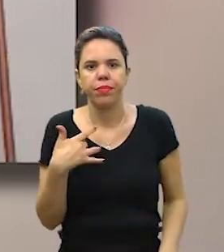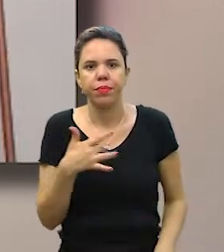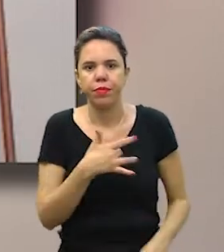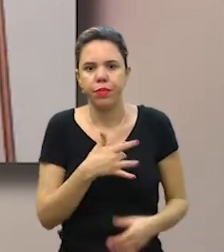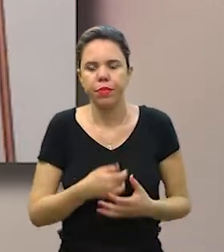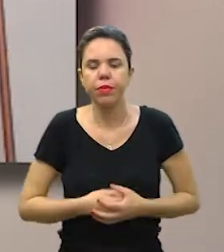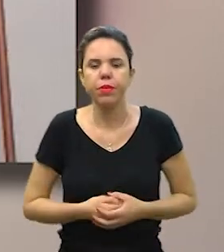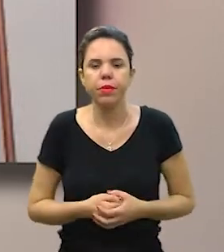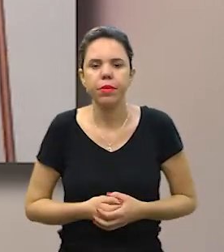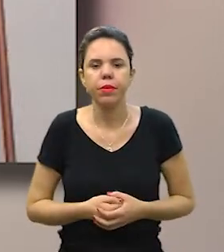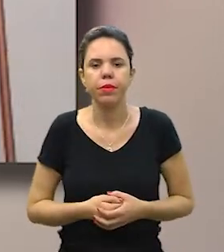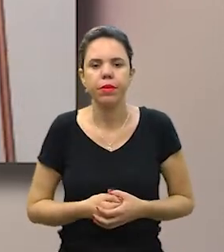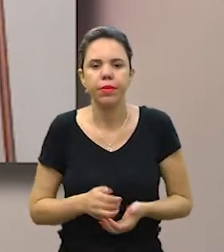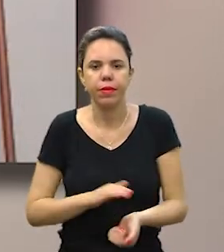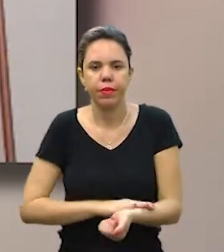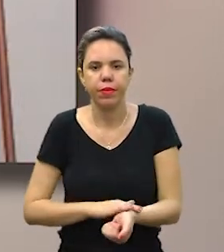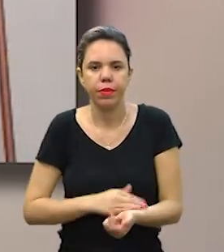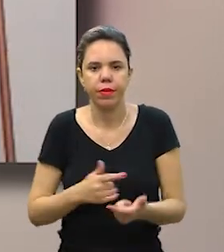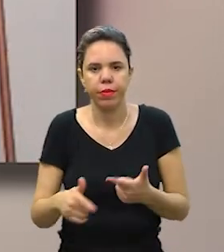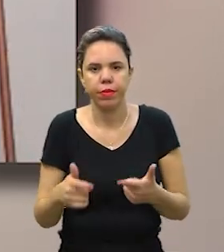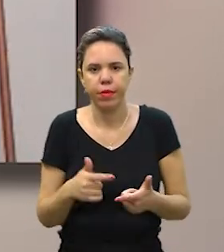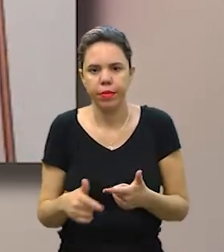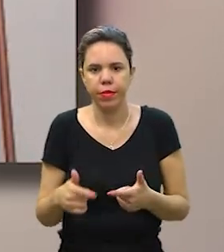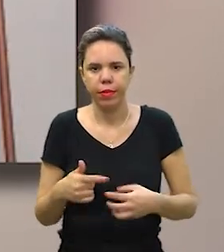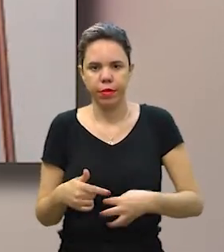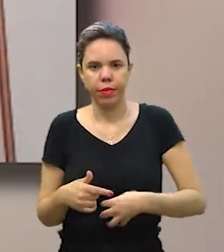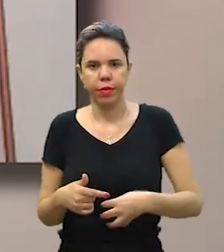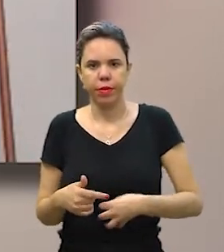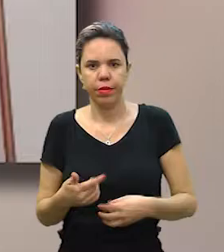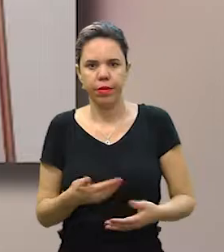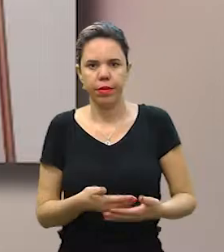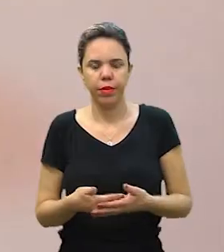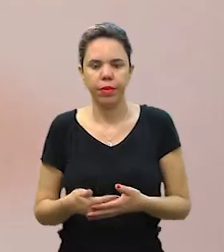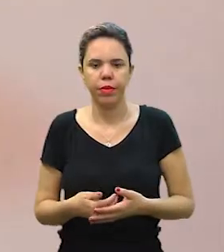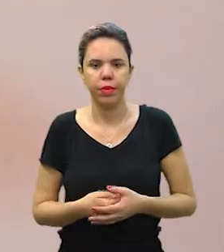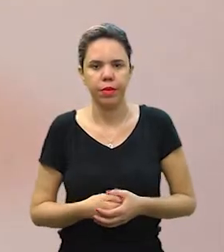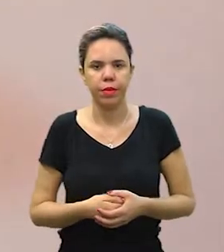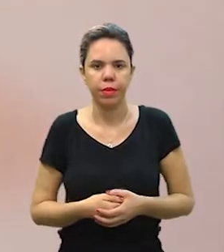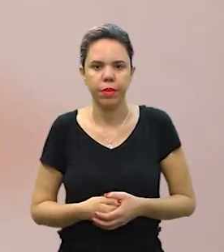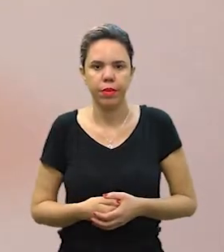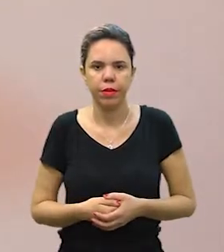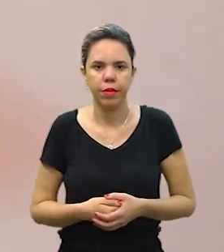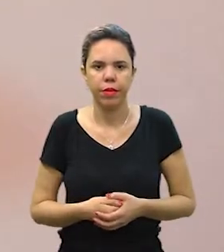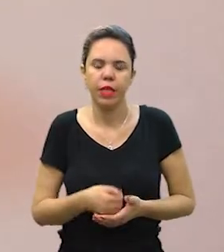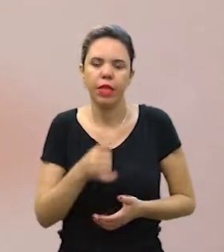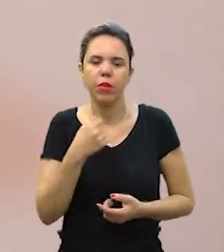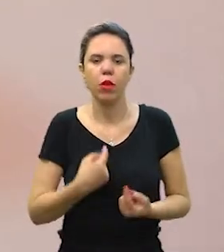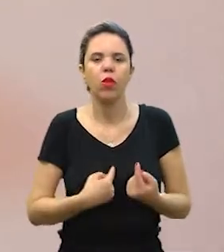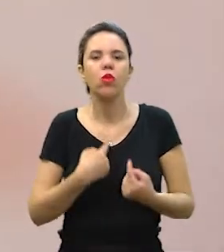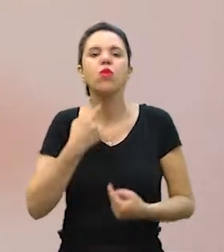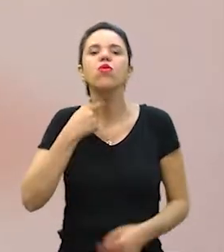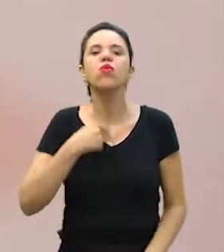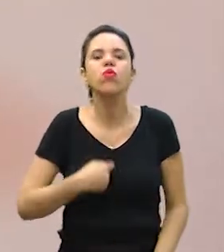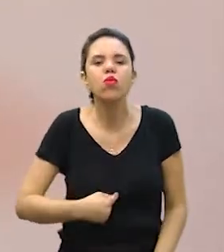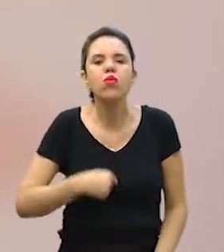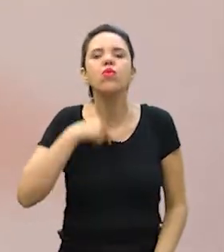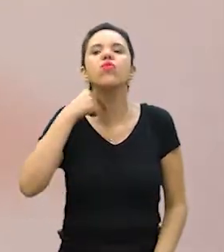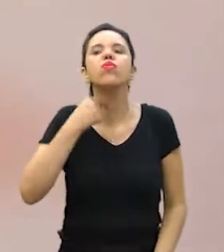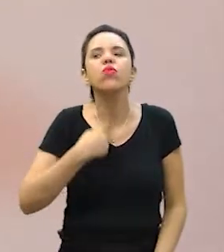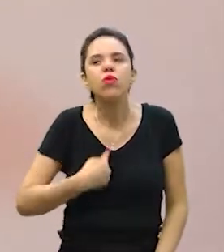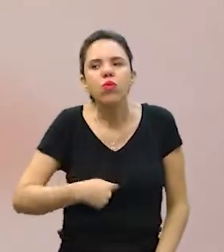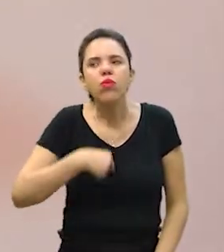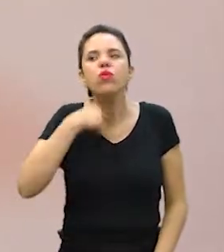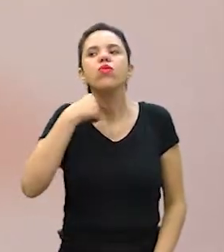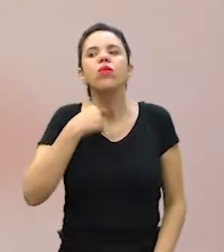aí essa irritação, esse desconforto na barriguinha do bebê. Diciane, refluxo também provoca choro no